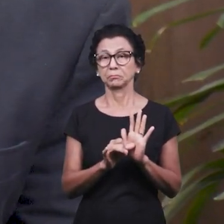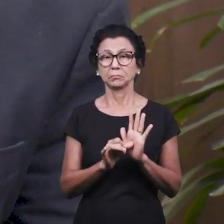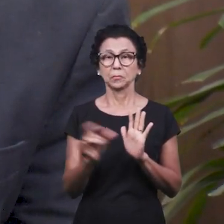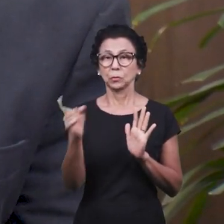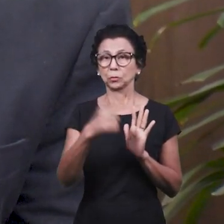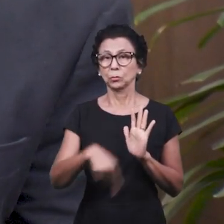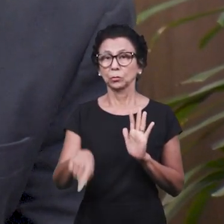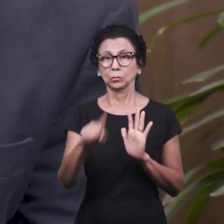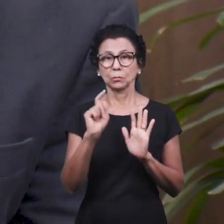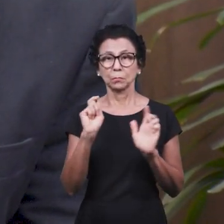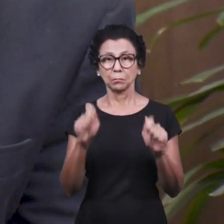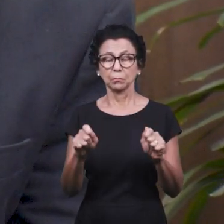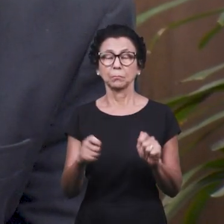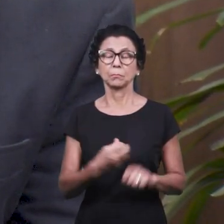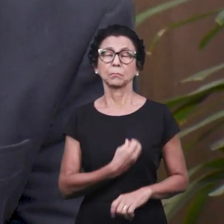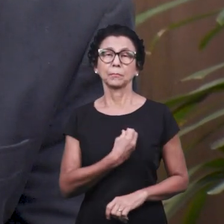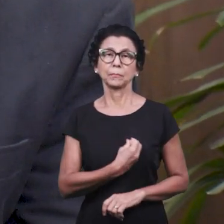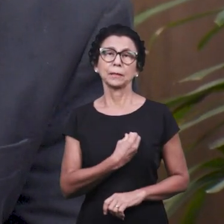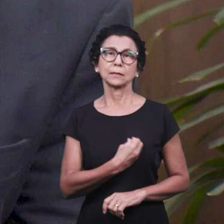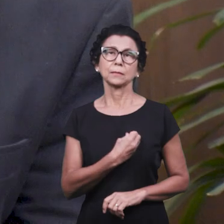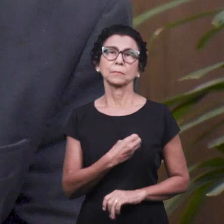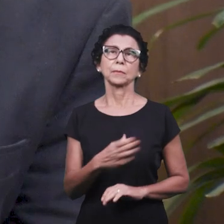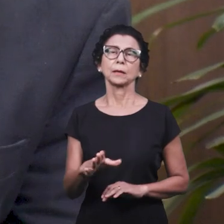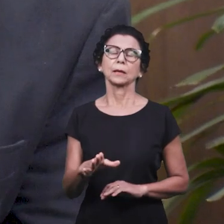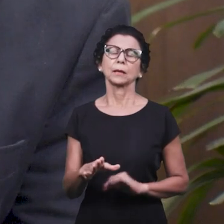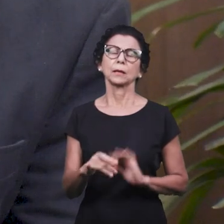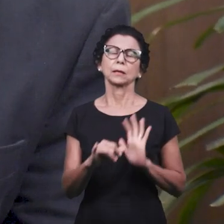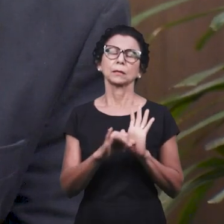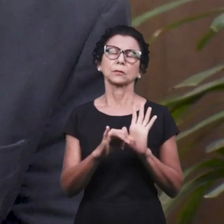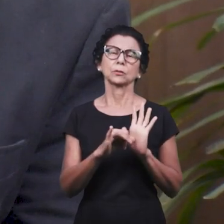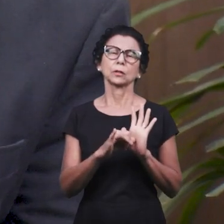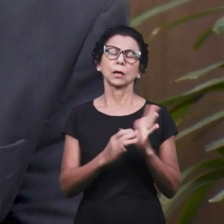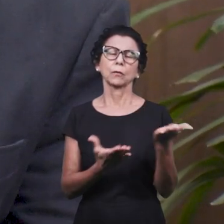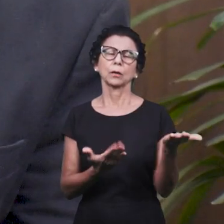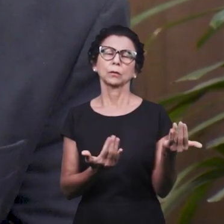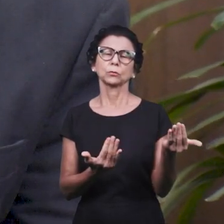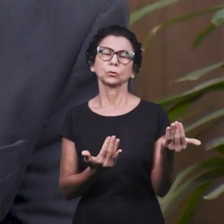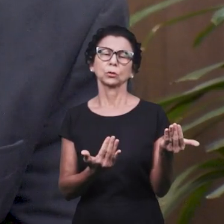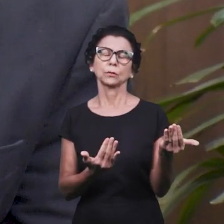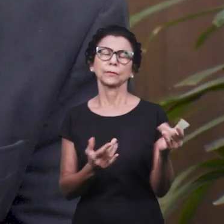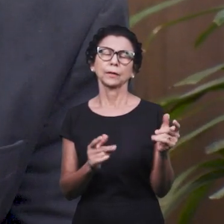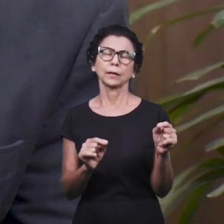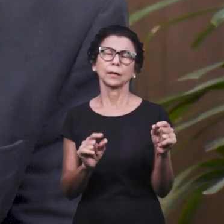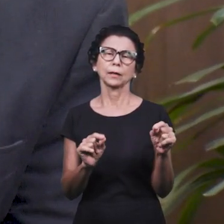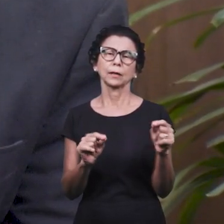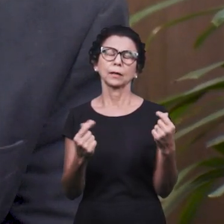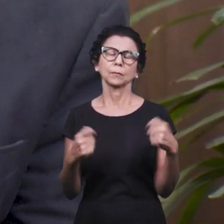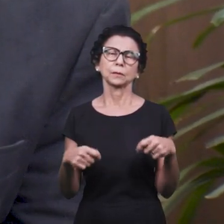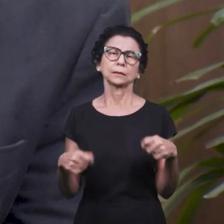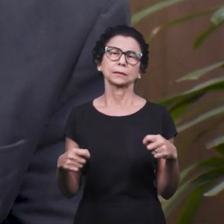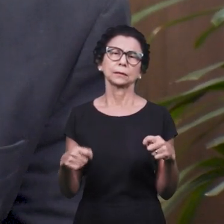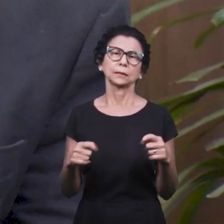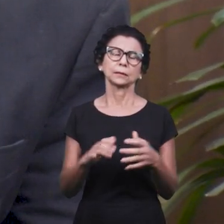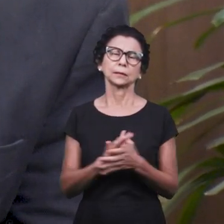podem participar. Participando do edital, o jovem tem que ser indicado por um